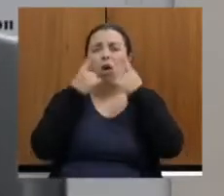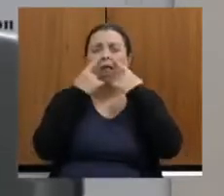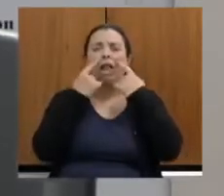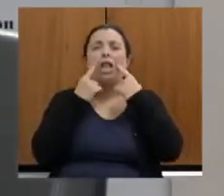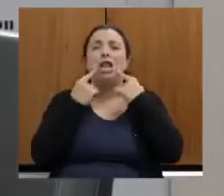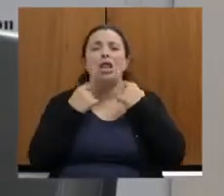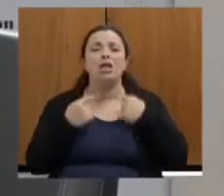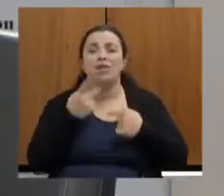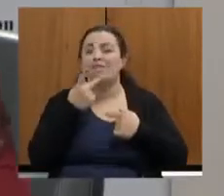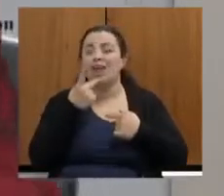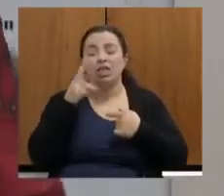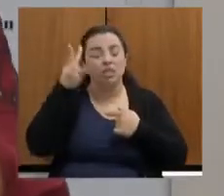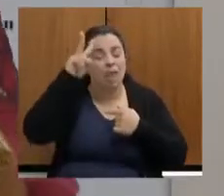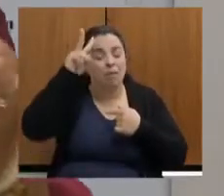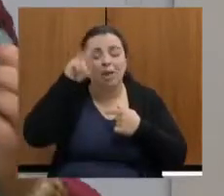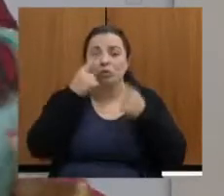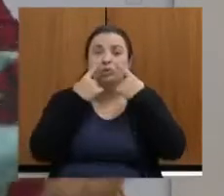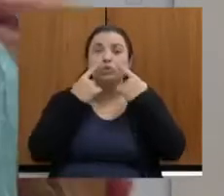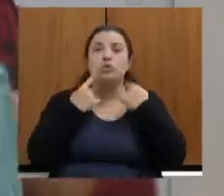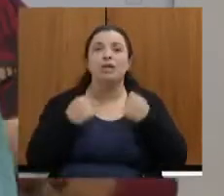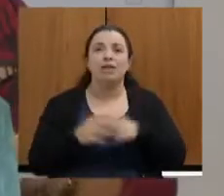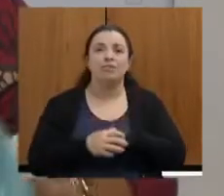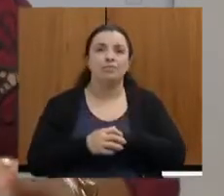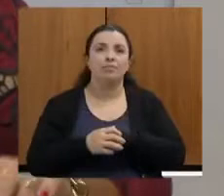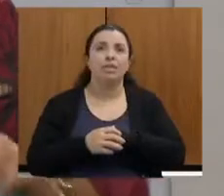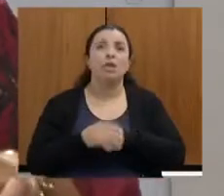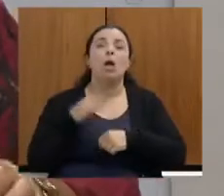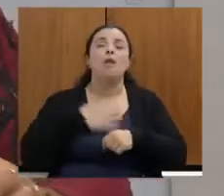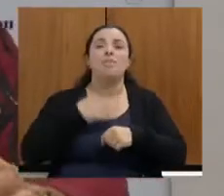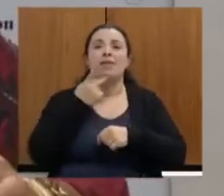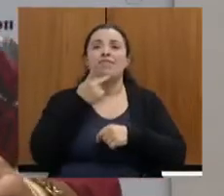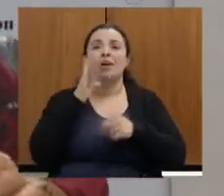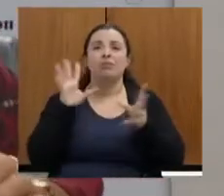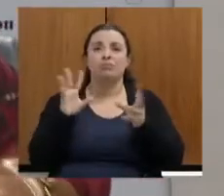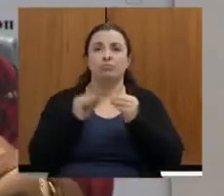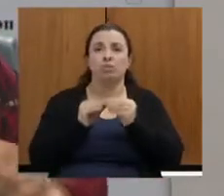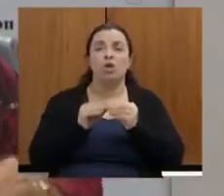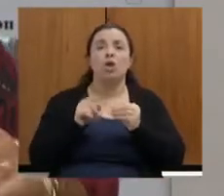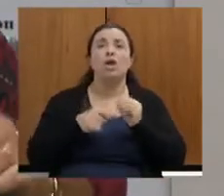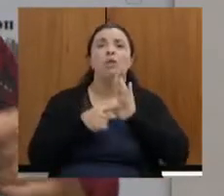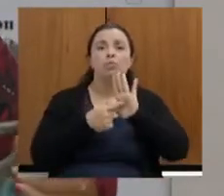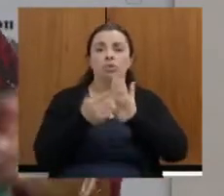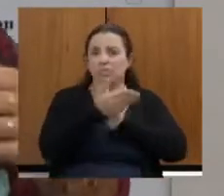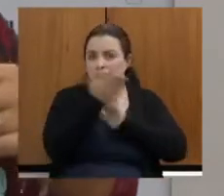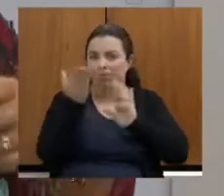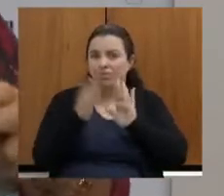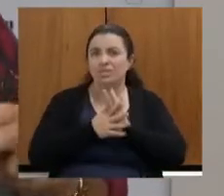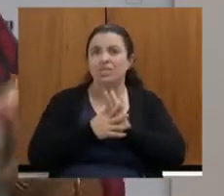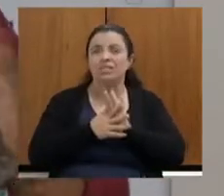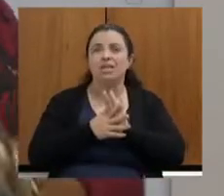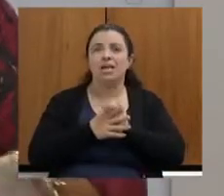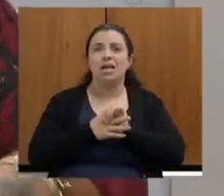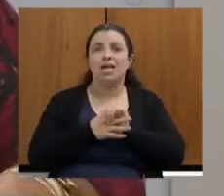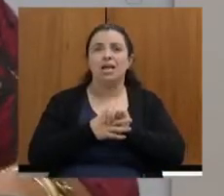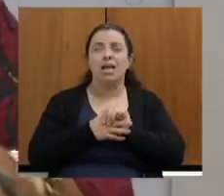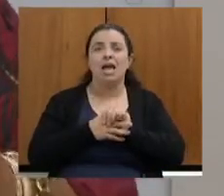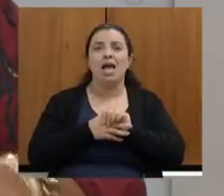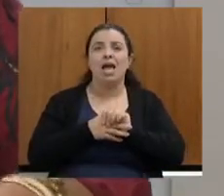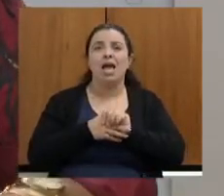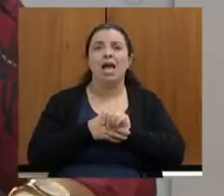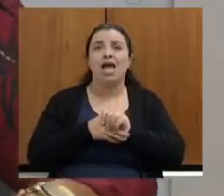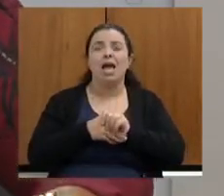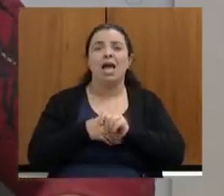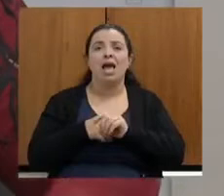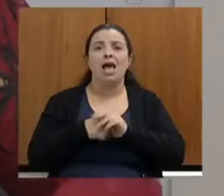eu gostaria de mostrar para vocês a segunda a primeira melhor terra do mundo né que já foi a segunda